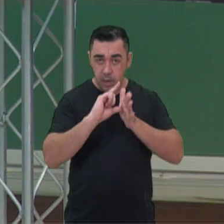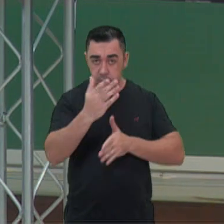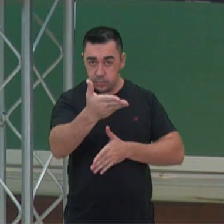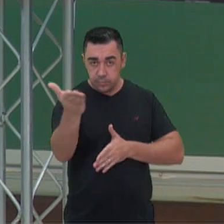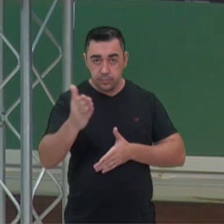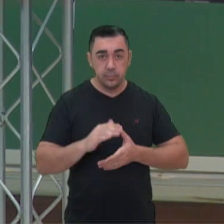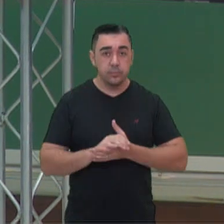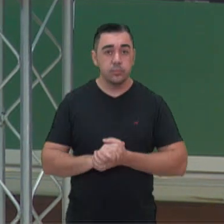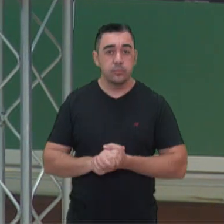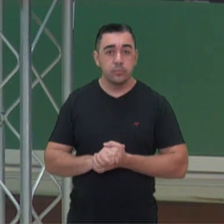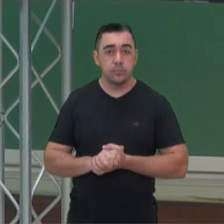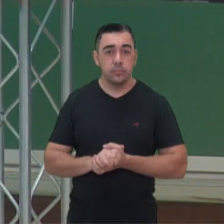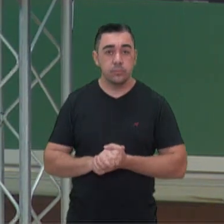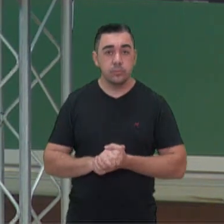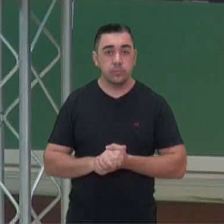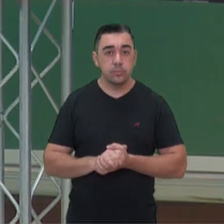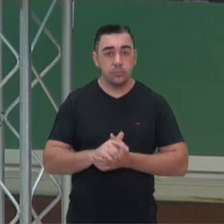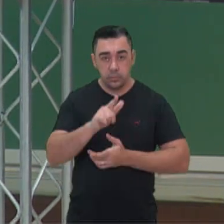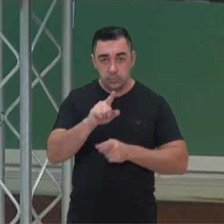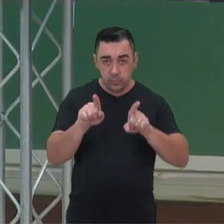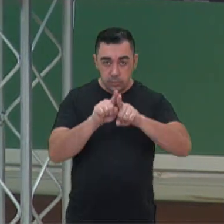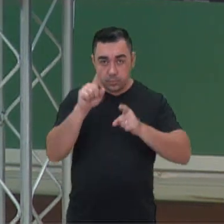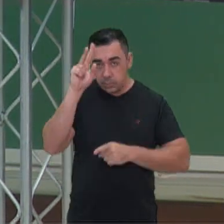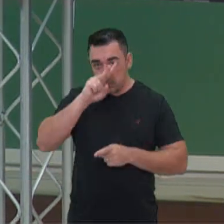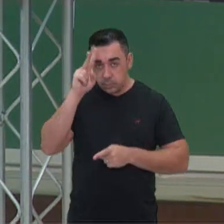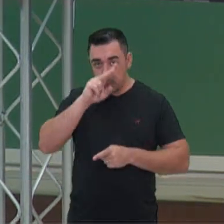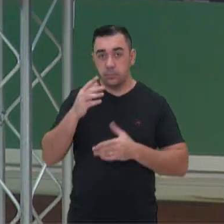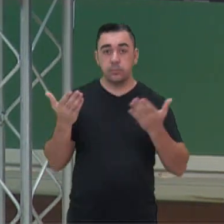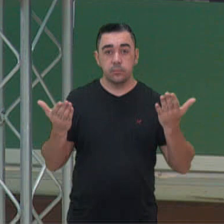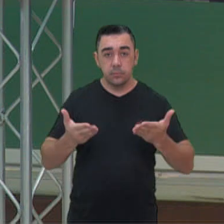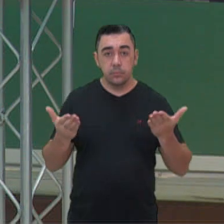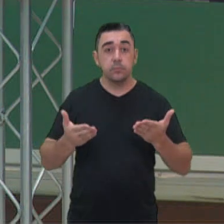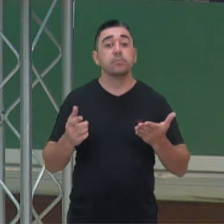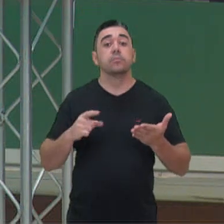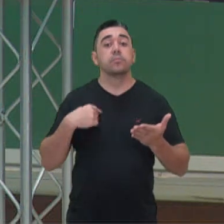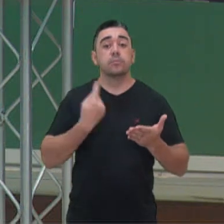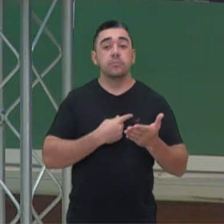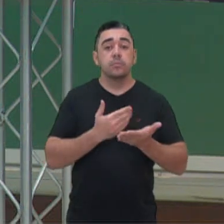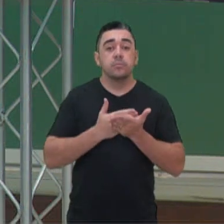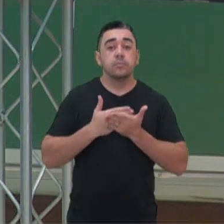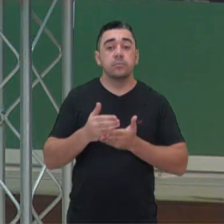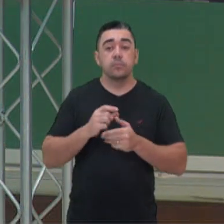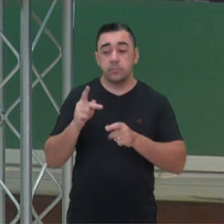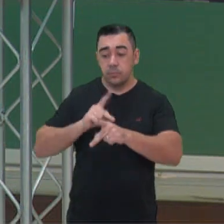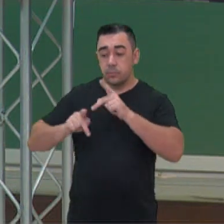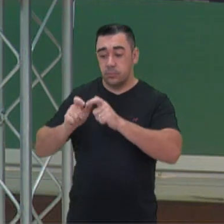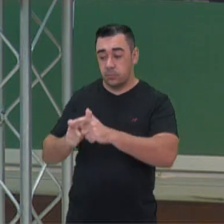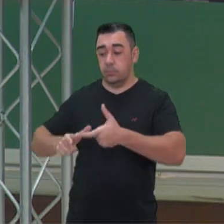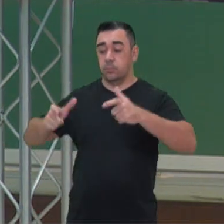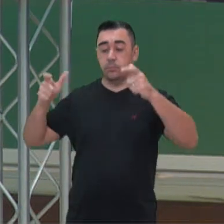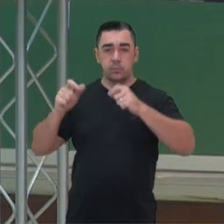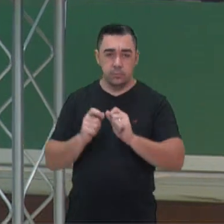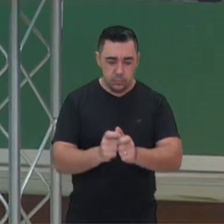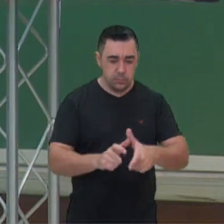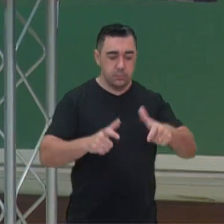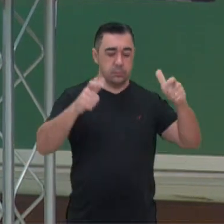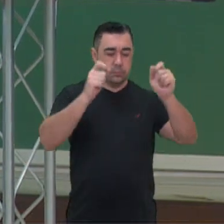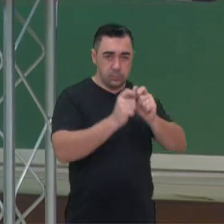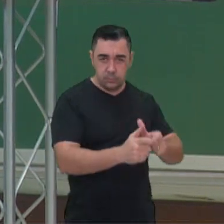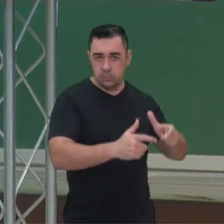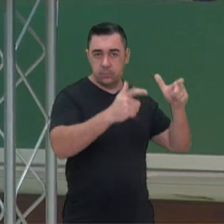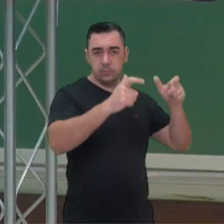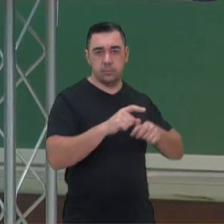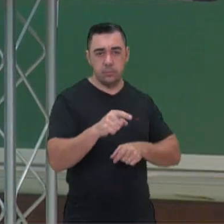anteriormente. E você tem que lembrar também onde começamos a fazer as aglomerações. Vou começar